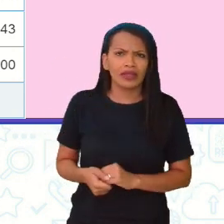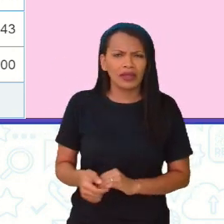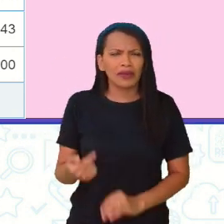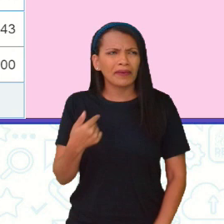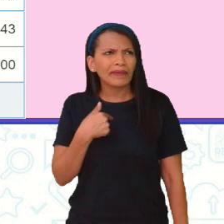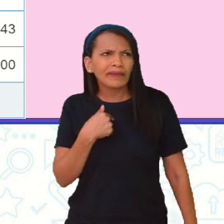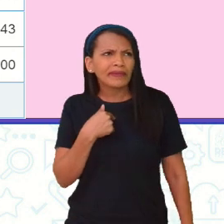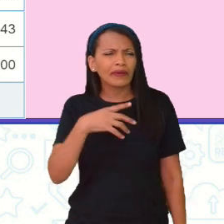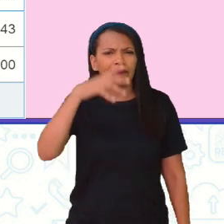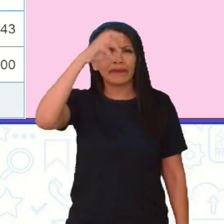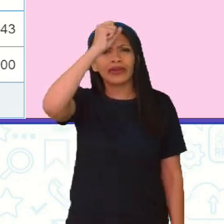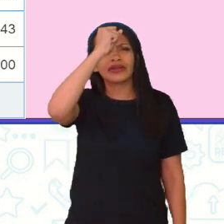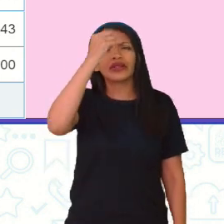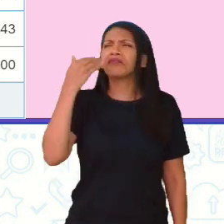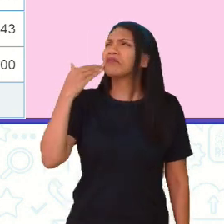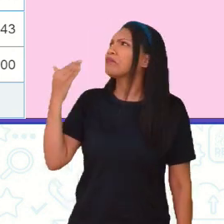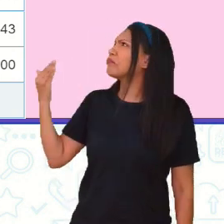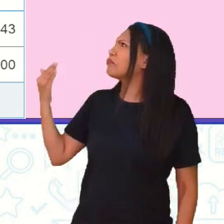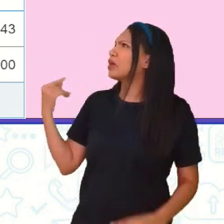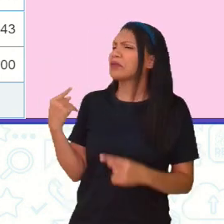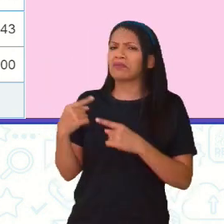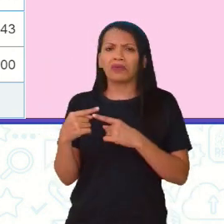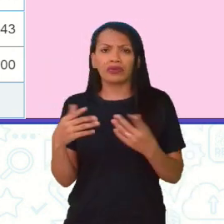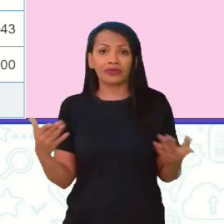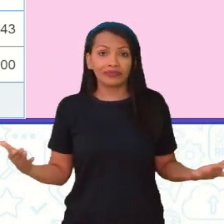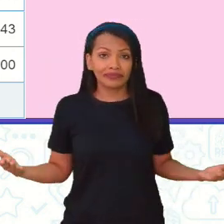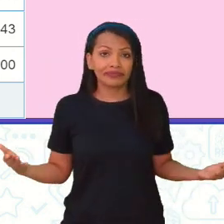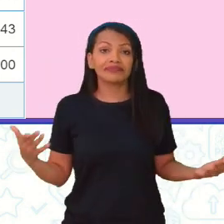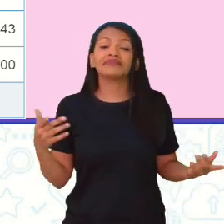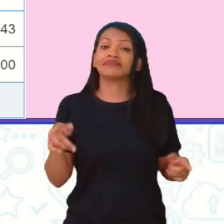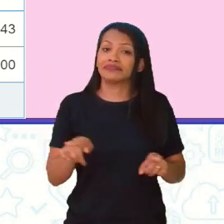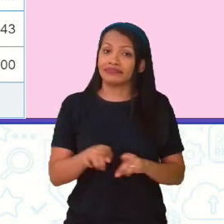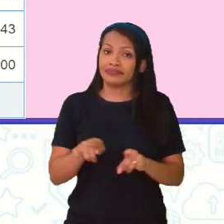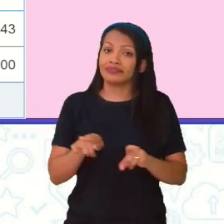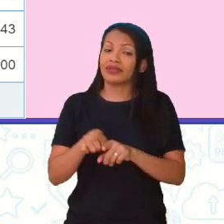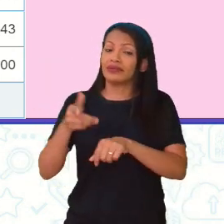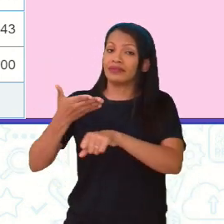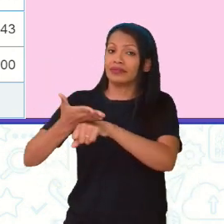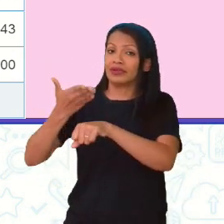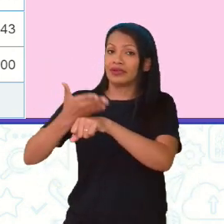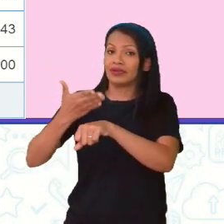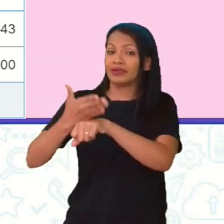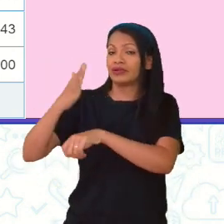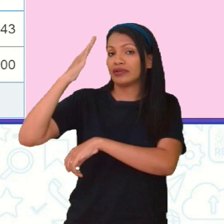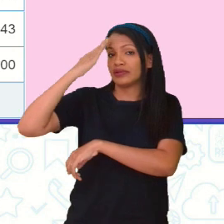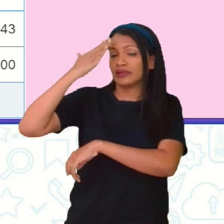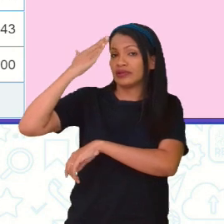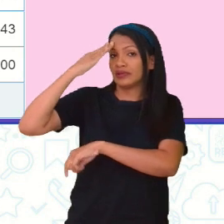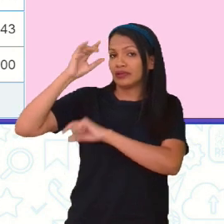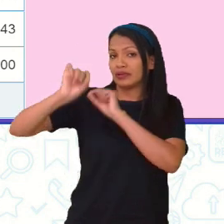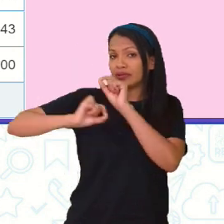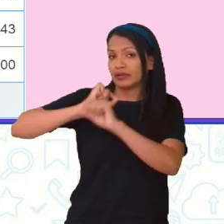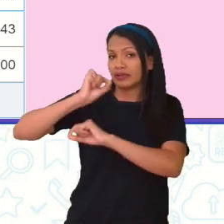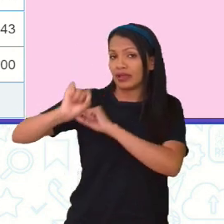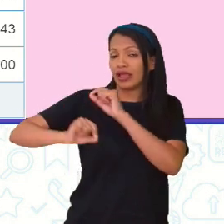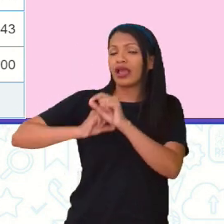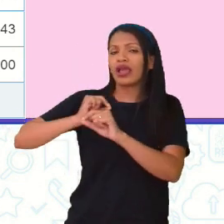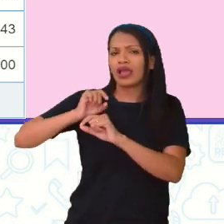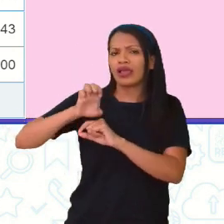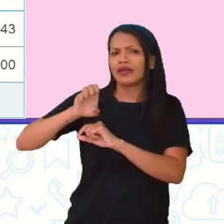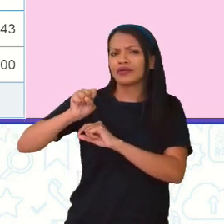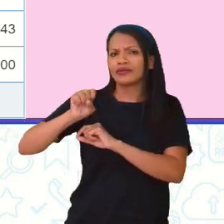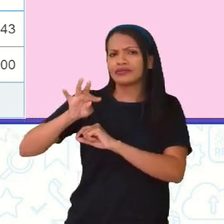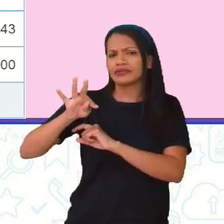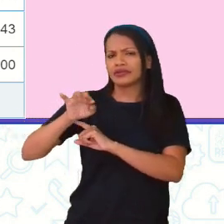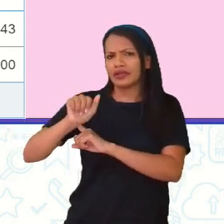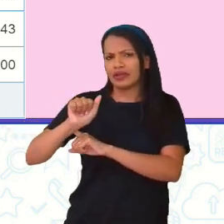vou aprender isso aí? Olha aí, uma aplicação prática. Entender as estatísticas que